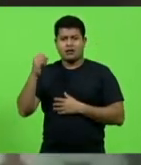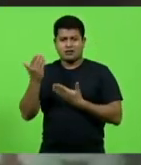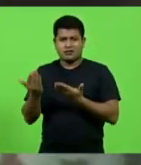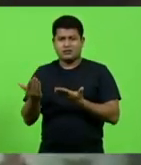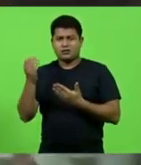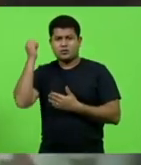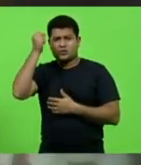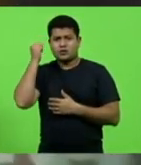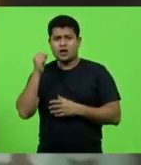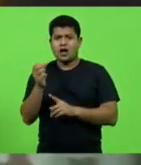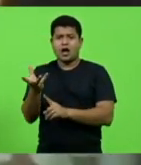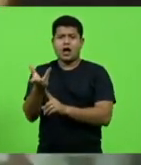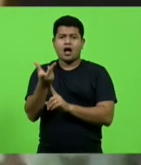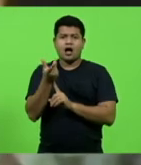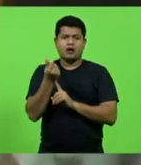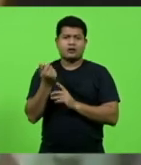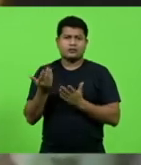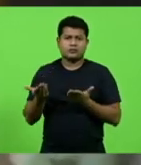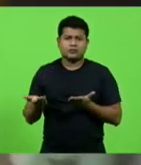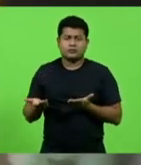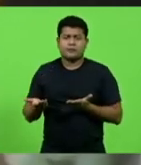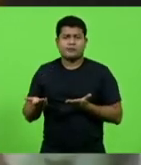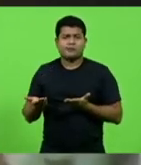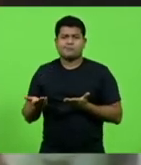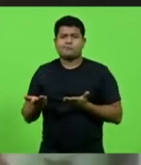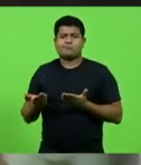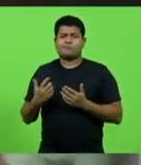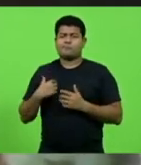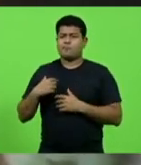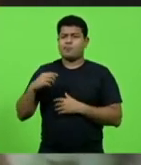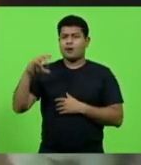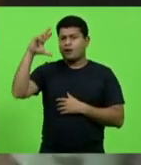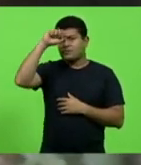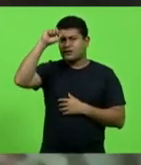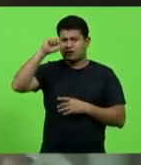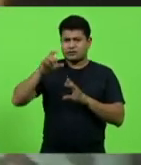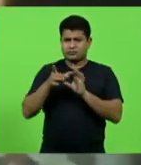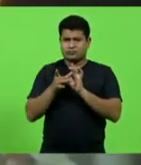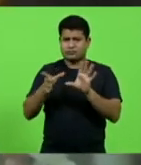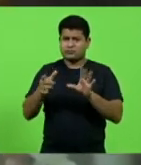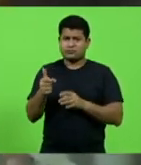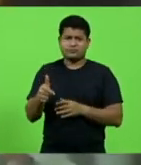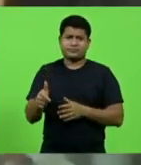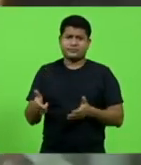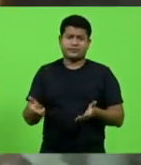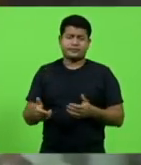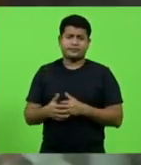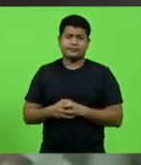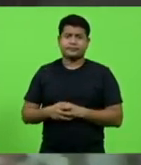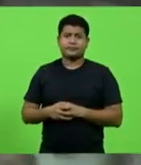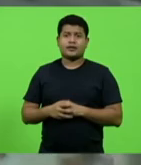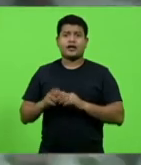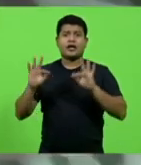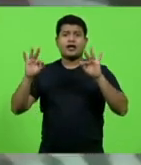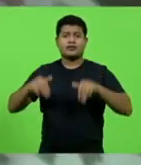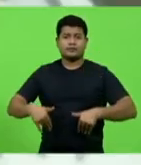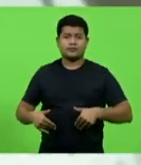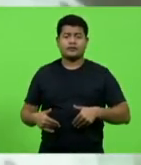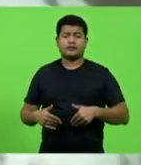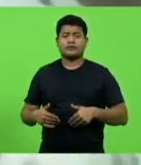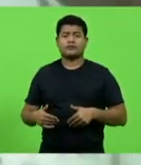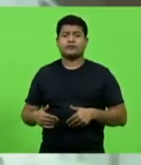artes, não há aprendizagem democrática. E, para finalizar,